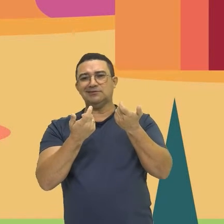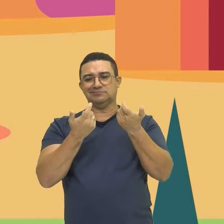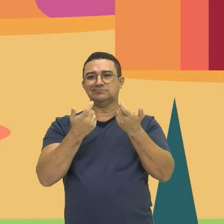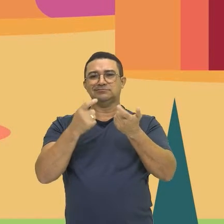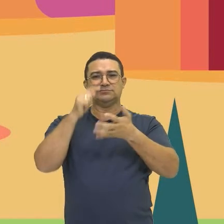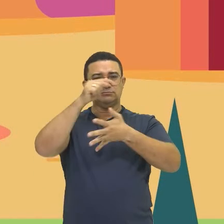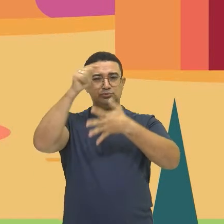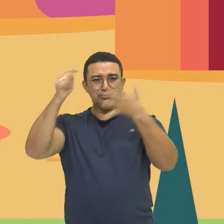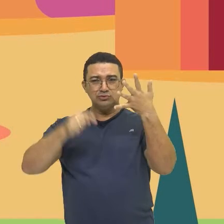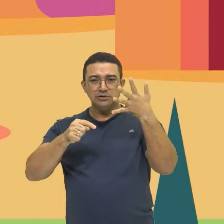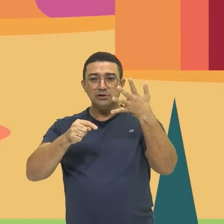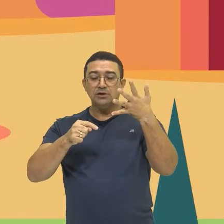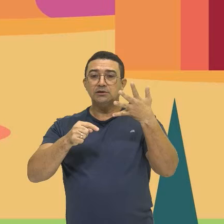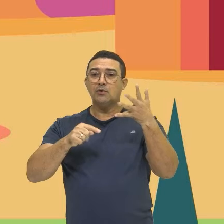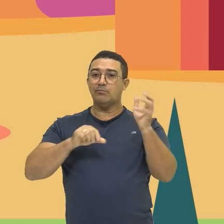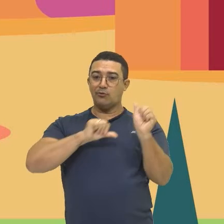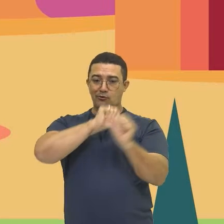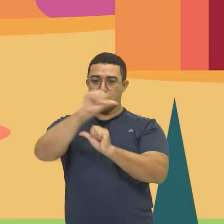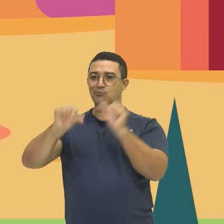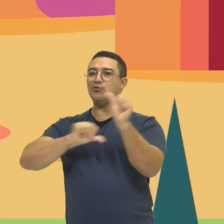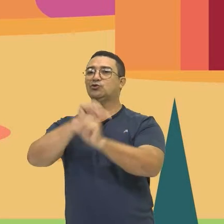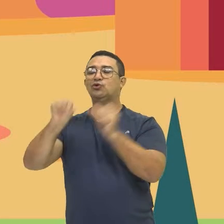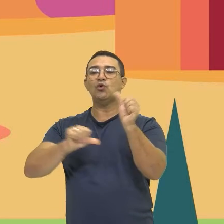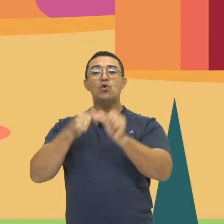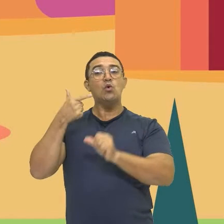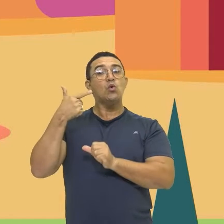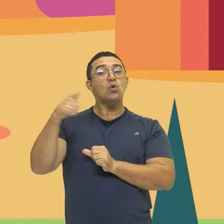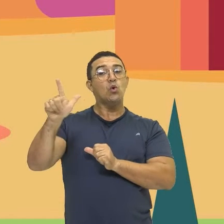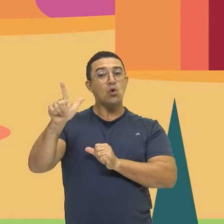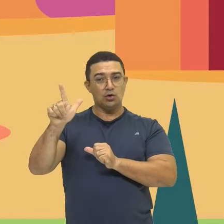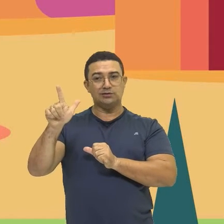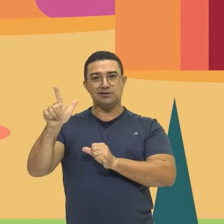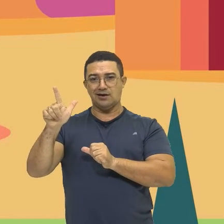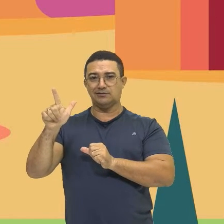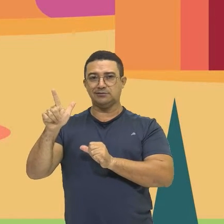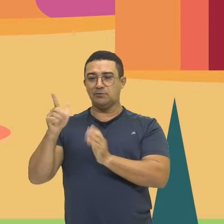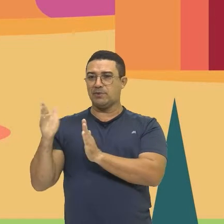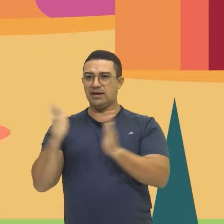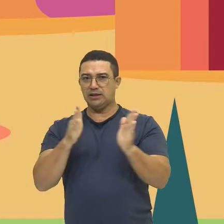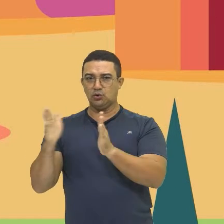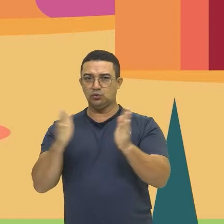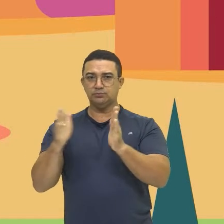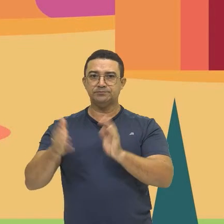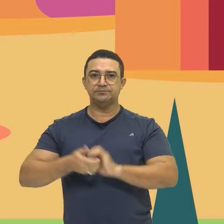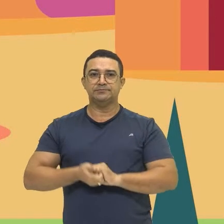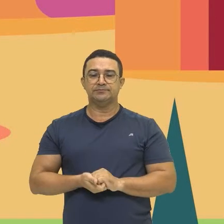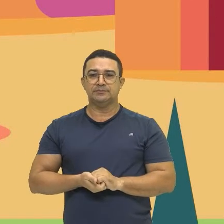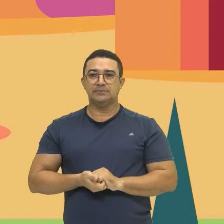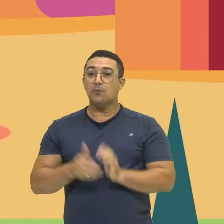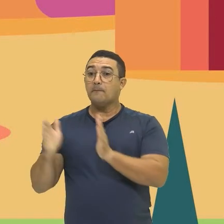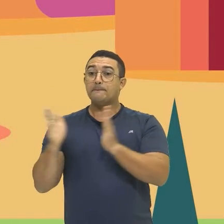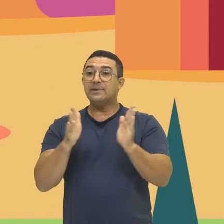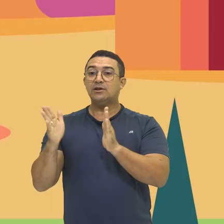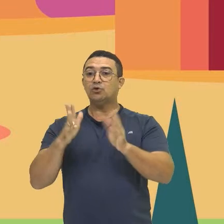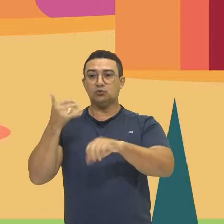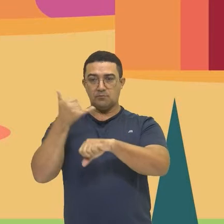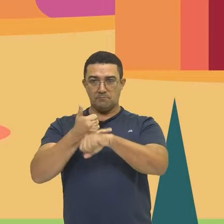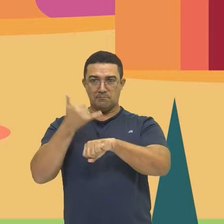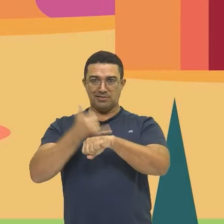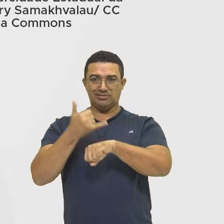outra idade, que o homem vai evoluindo depois de milhões de anos, ele chega aonde? A idade dos